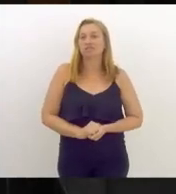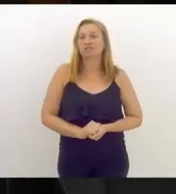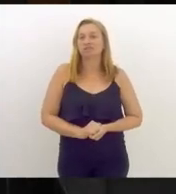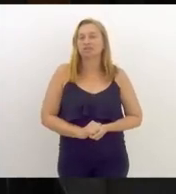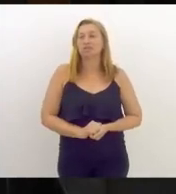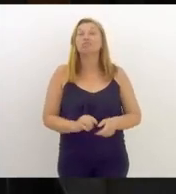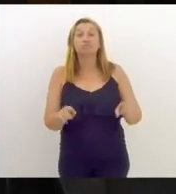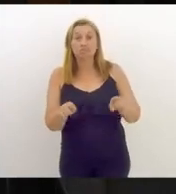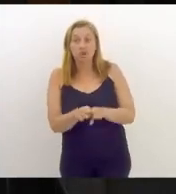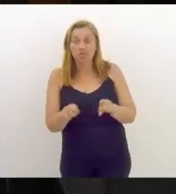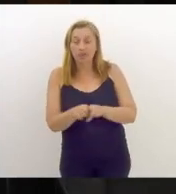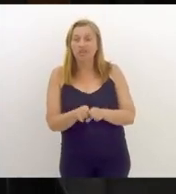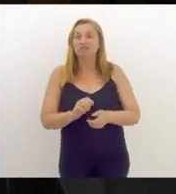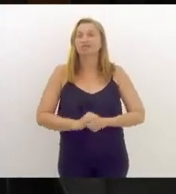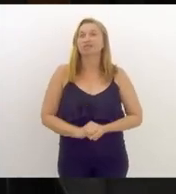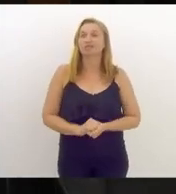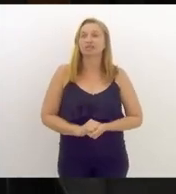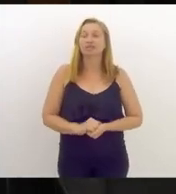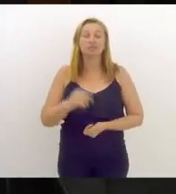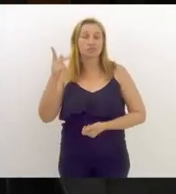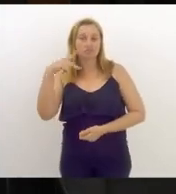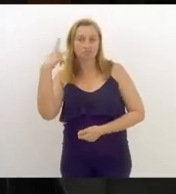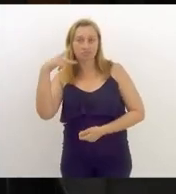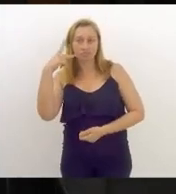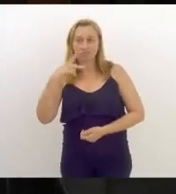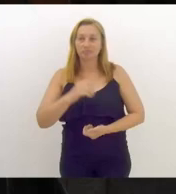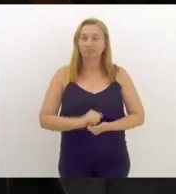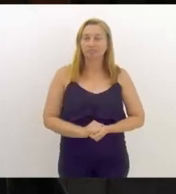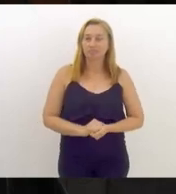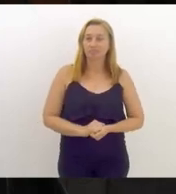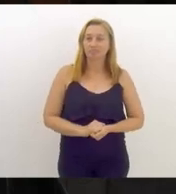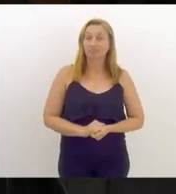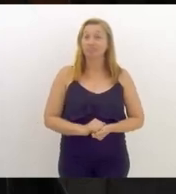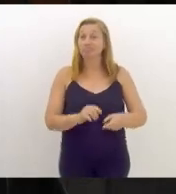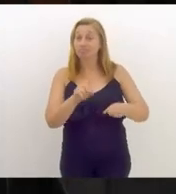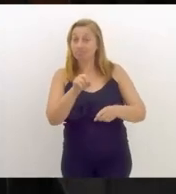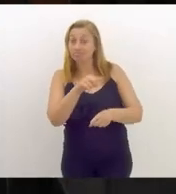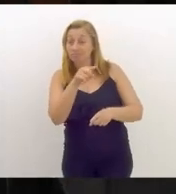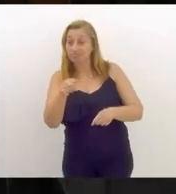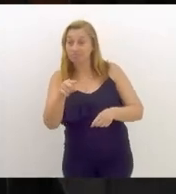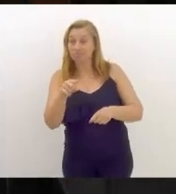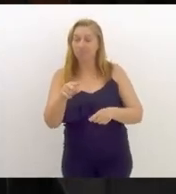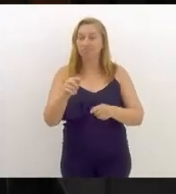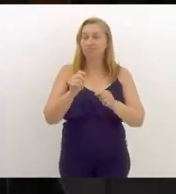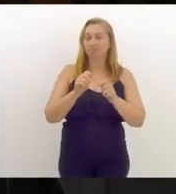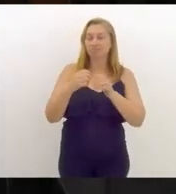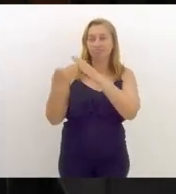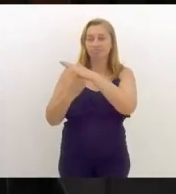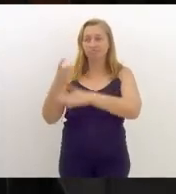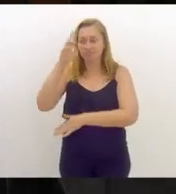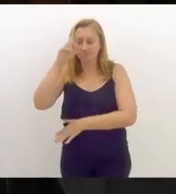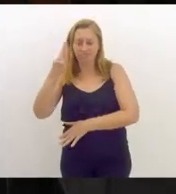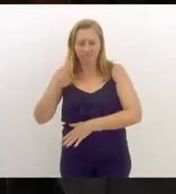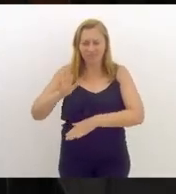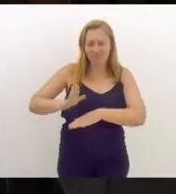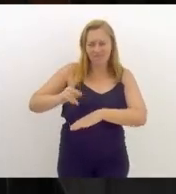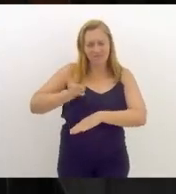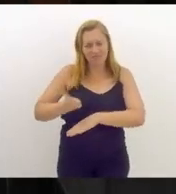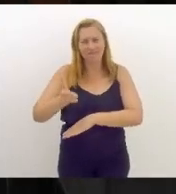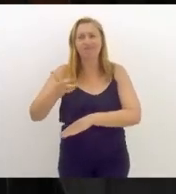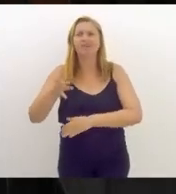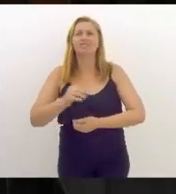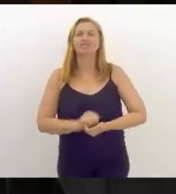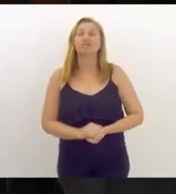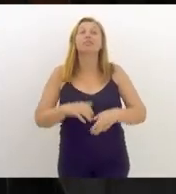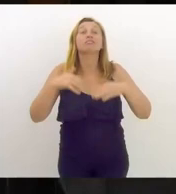se não bastasse parlamentares se não bastasse empresários e por aí vai